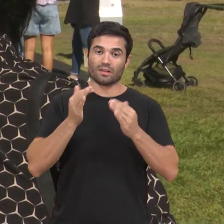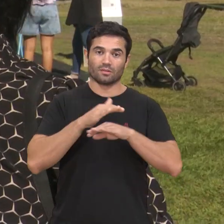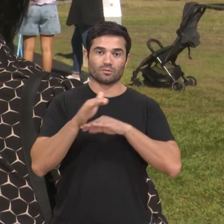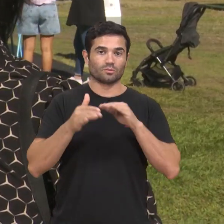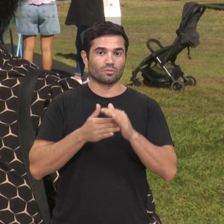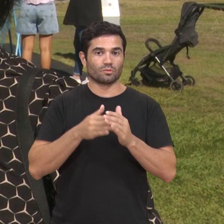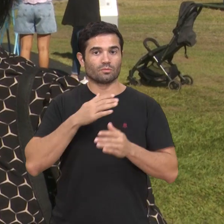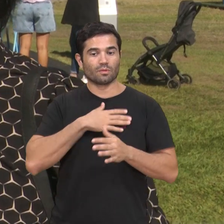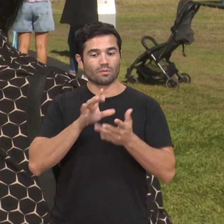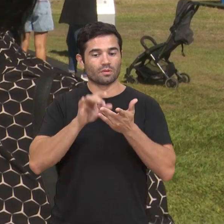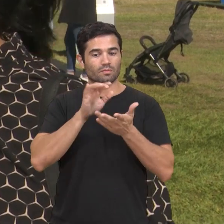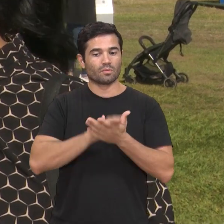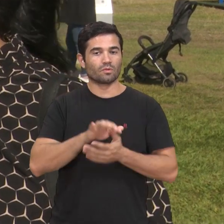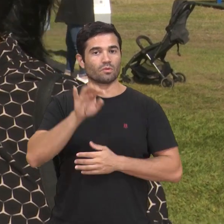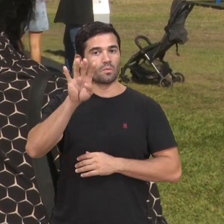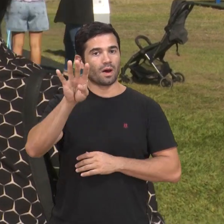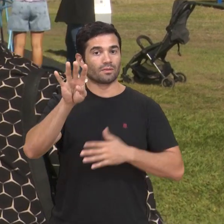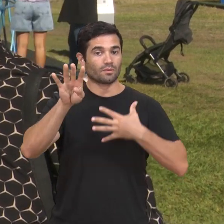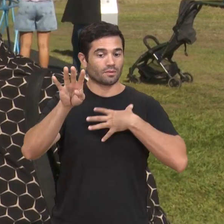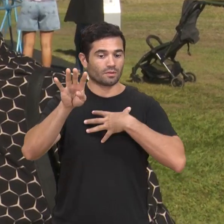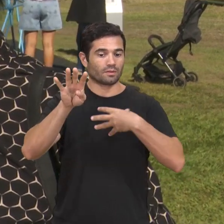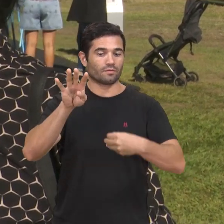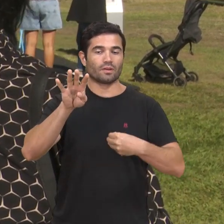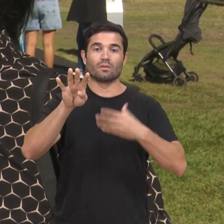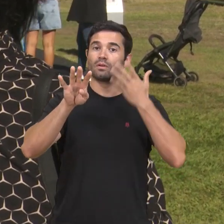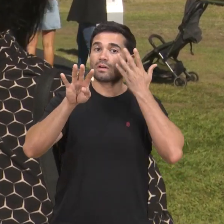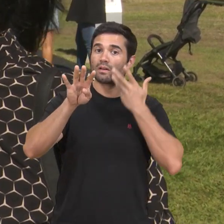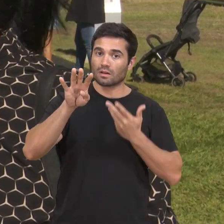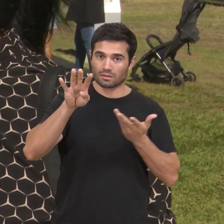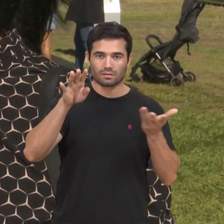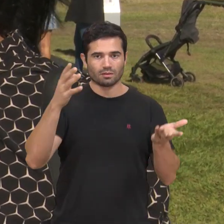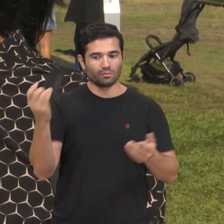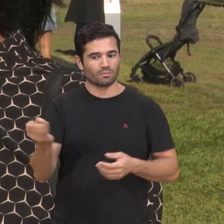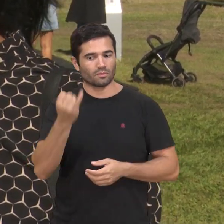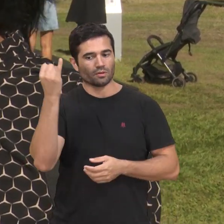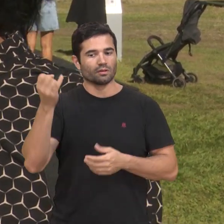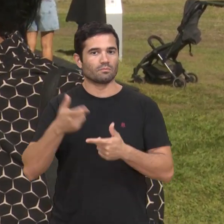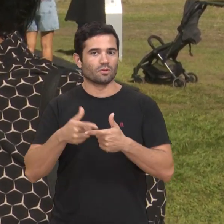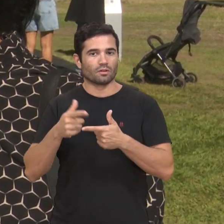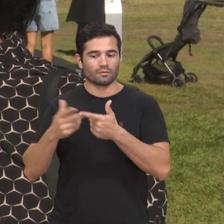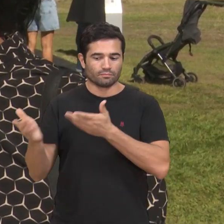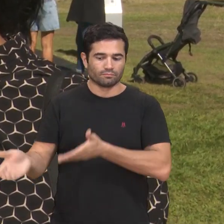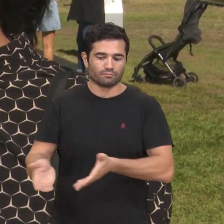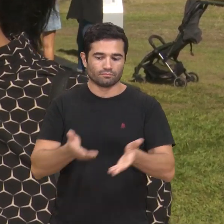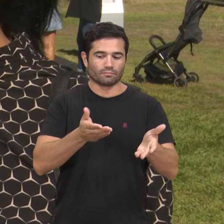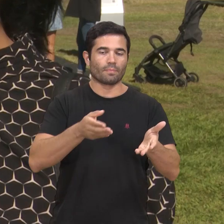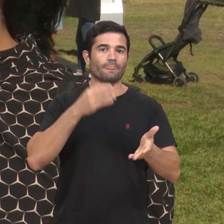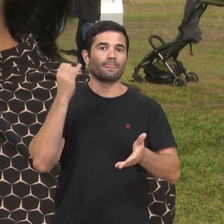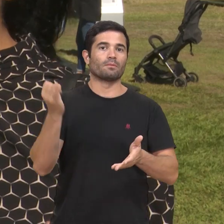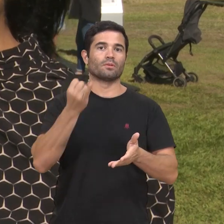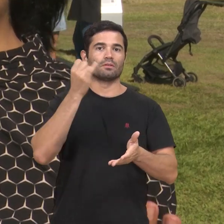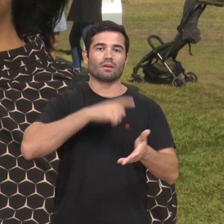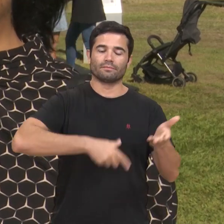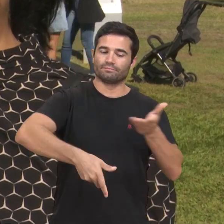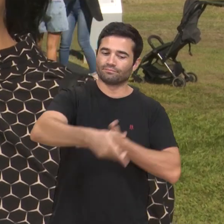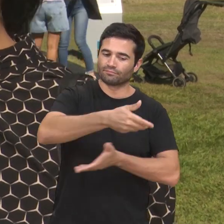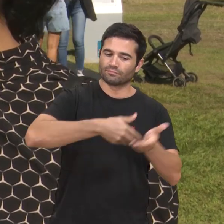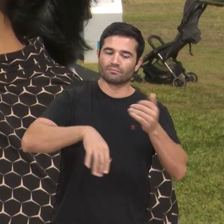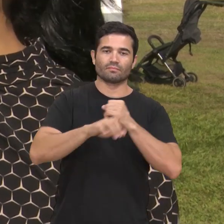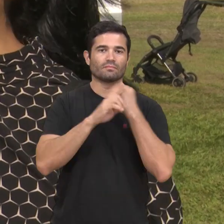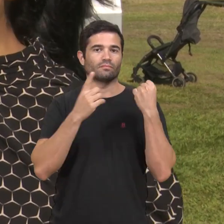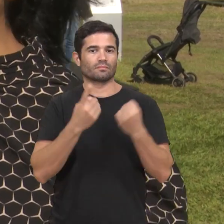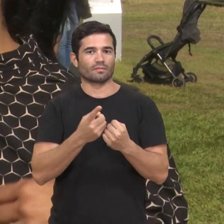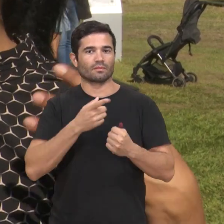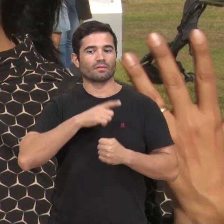a minha família, né? Eu, meu esposo e mais 4 crianças. E é muito importante porque visa, além da